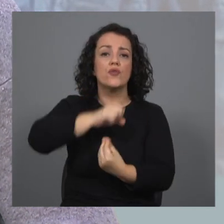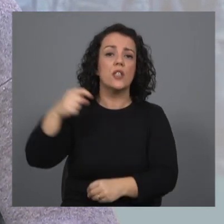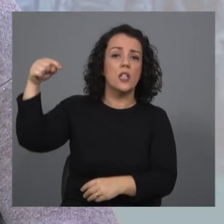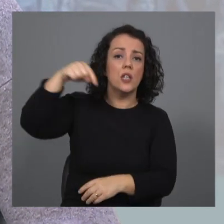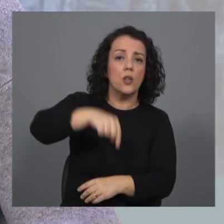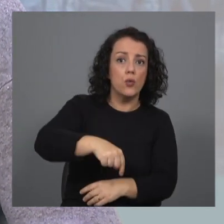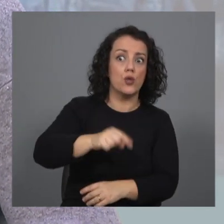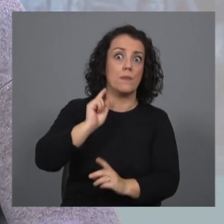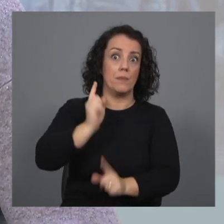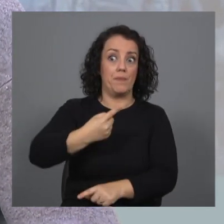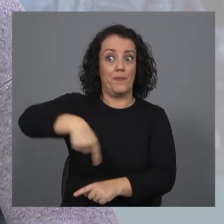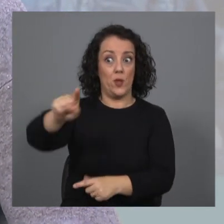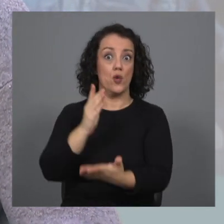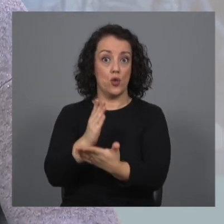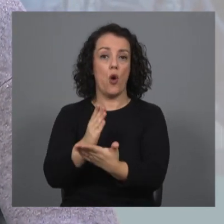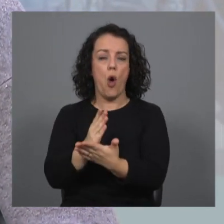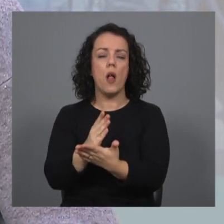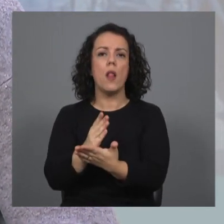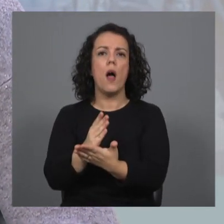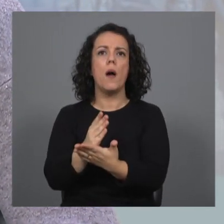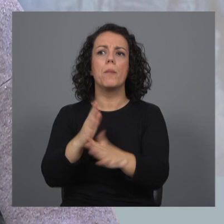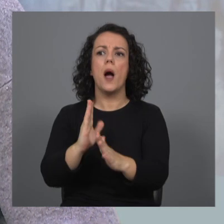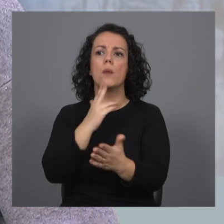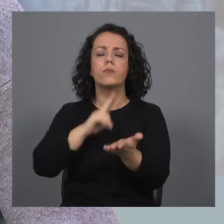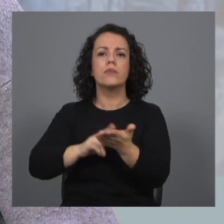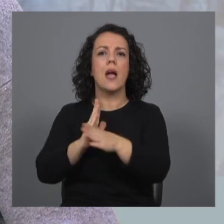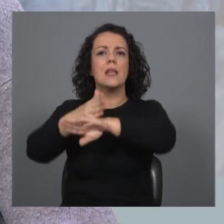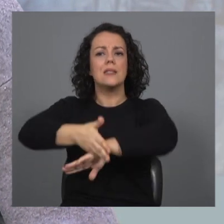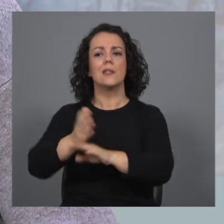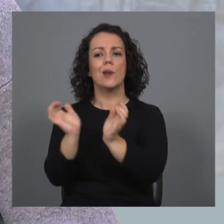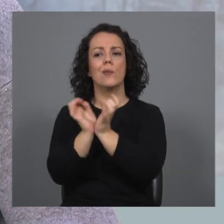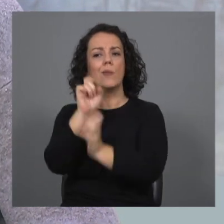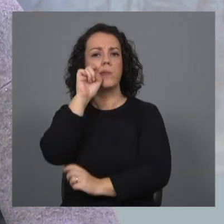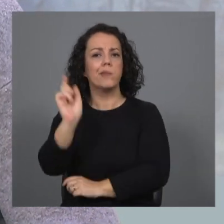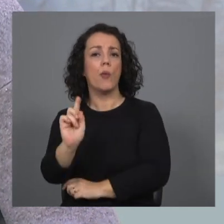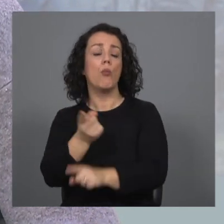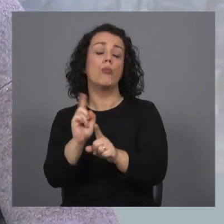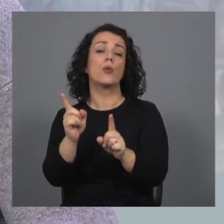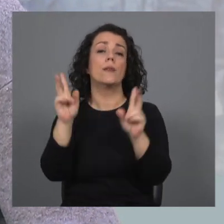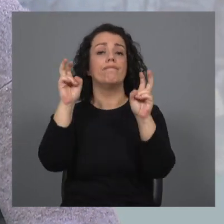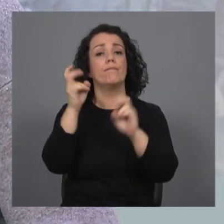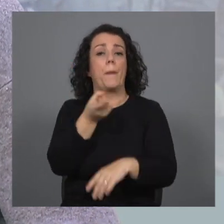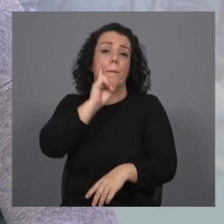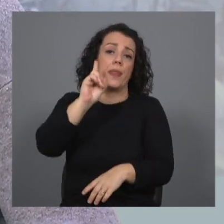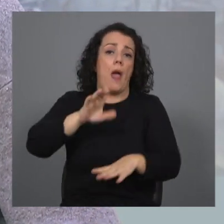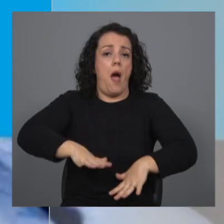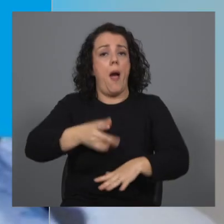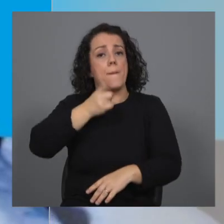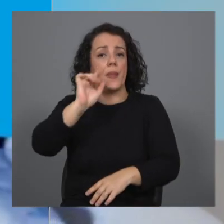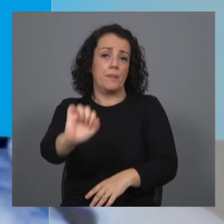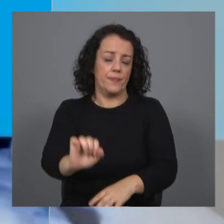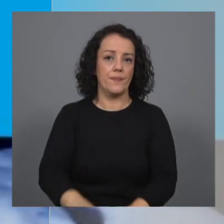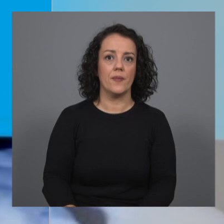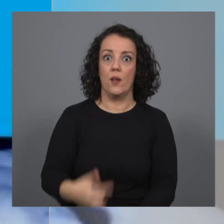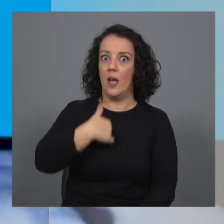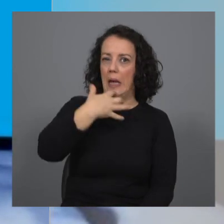nas escolas, mas que depois não têm acesso à proteção social porque são considerados irregulares. E acredito que o SEPAC também